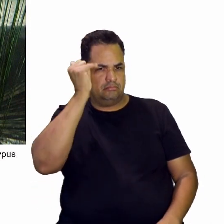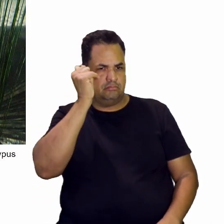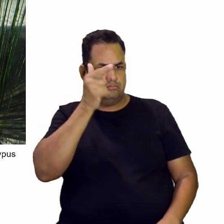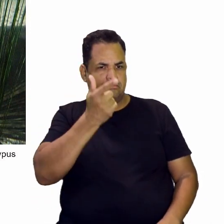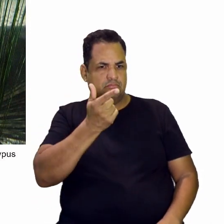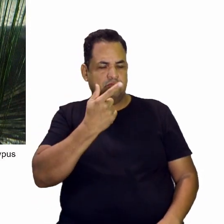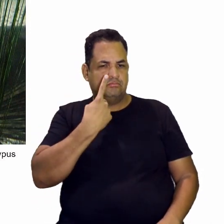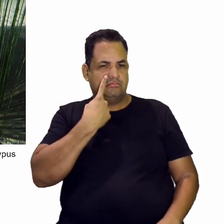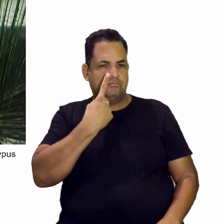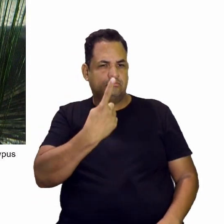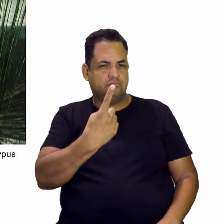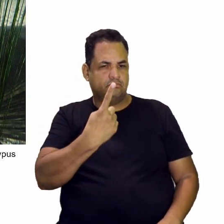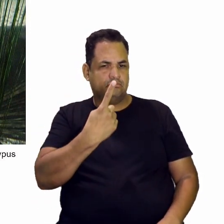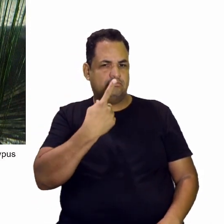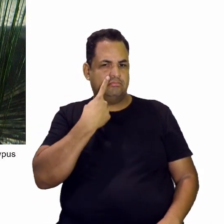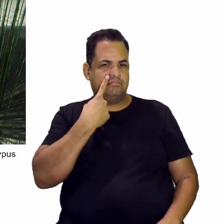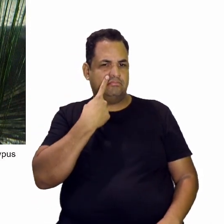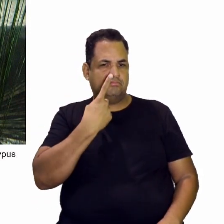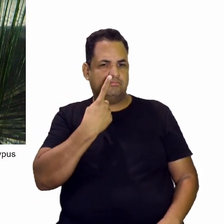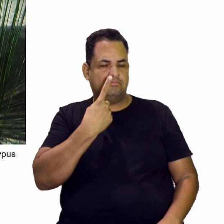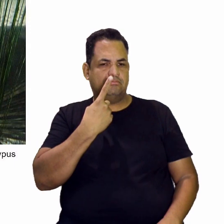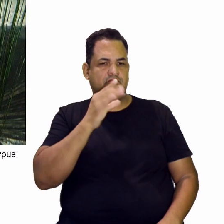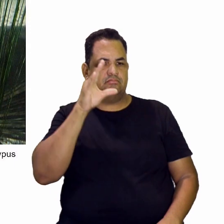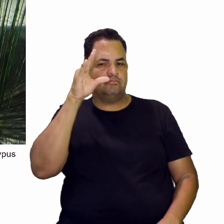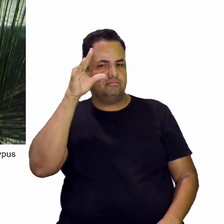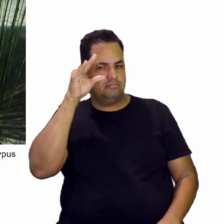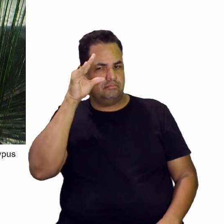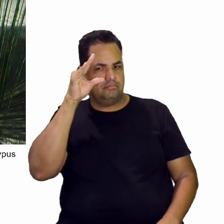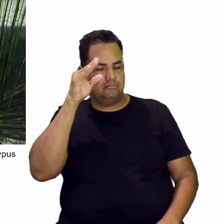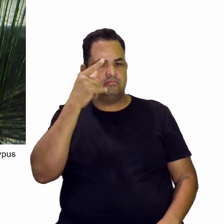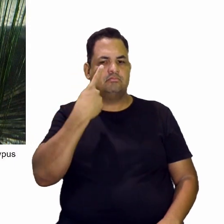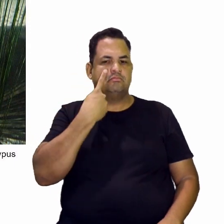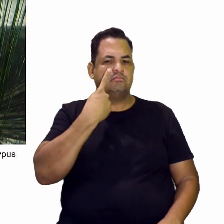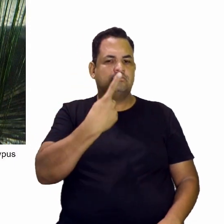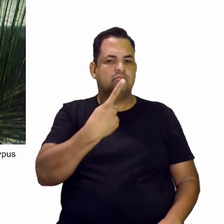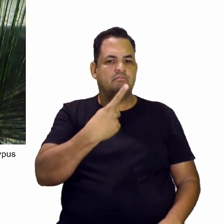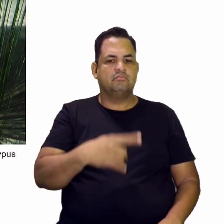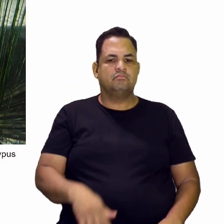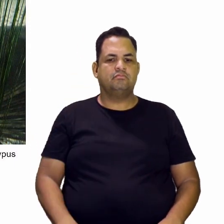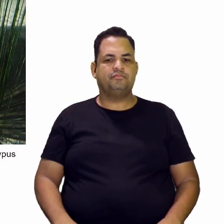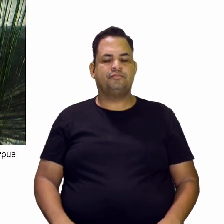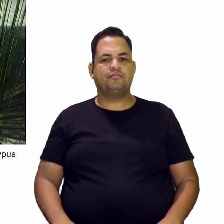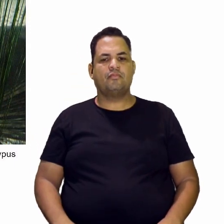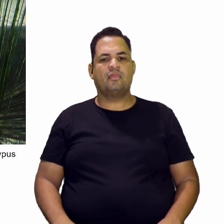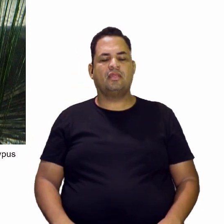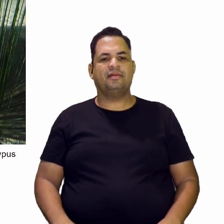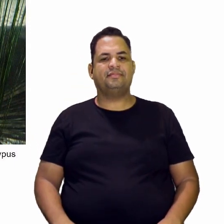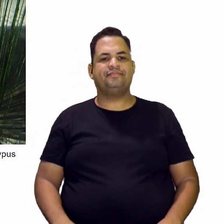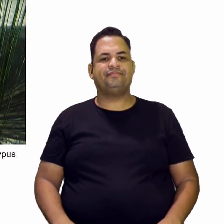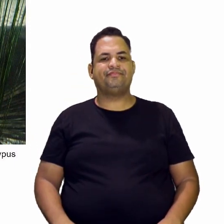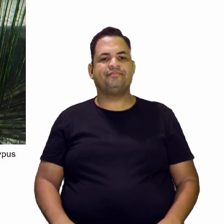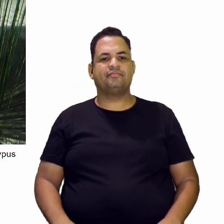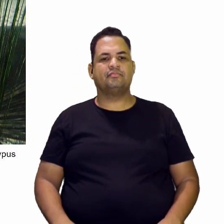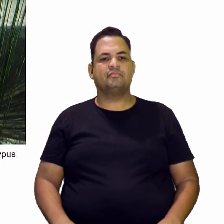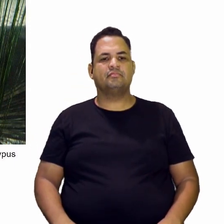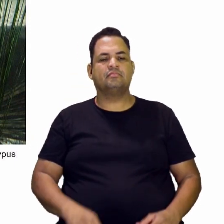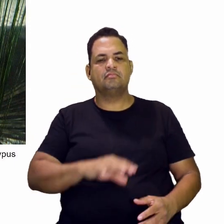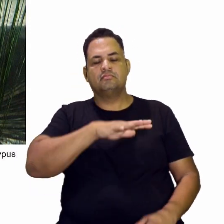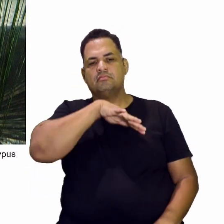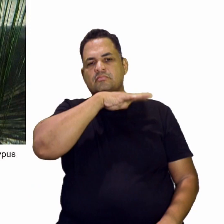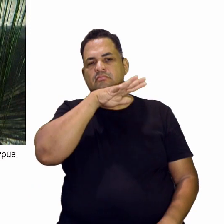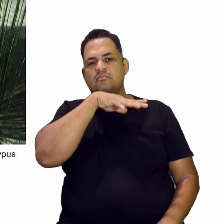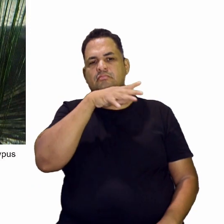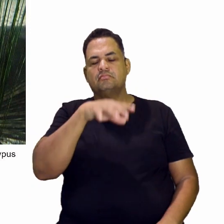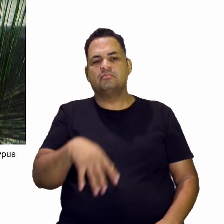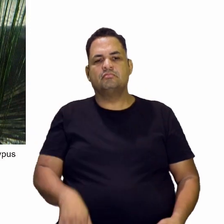chamar a atenção para um detalhe, uma curiosidade ou uma observação que seja. Ó, esses animais, esse